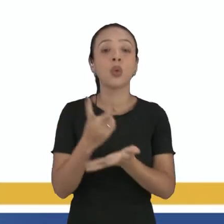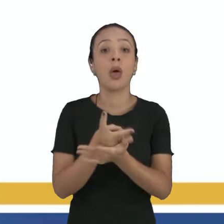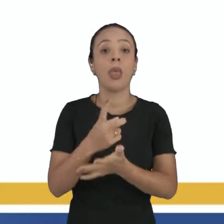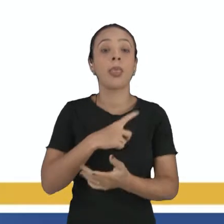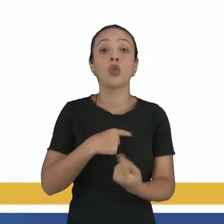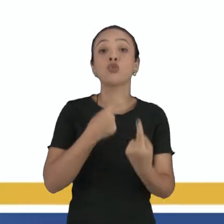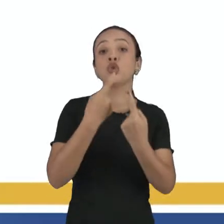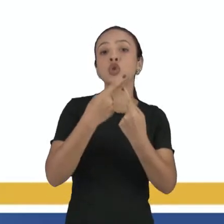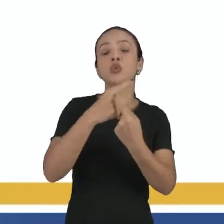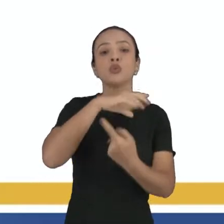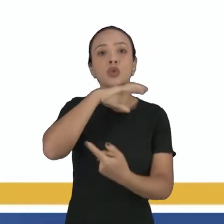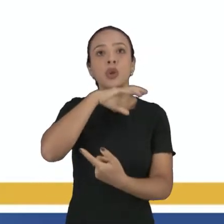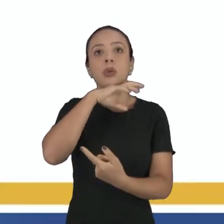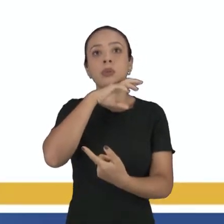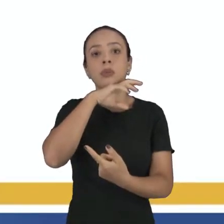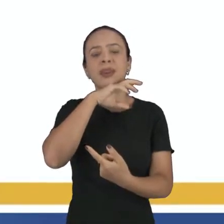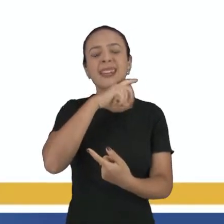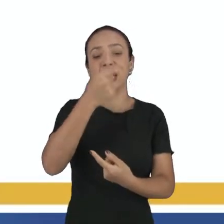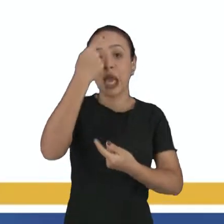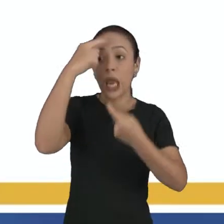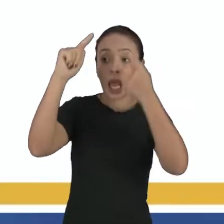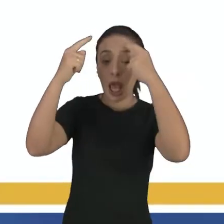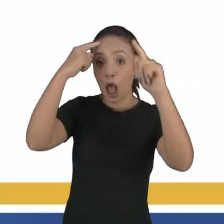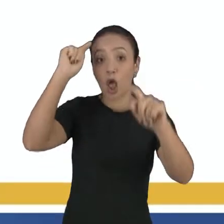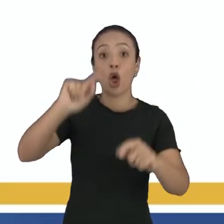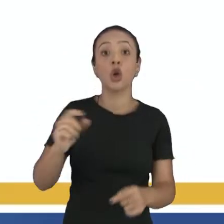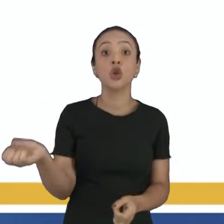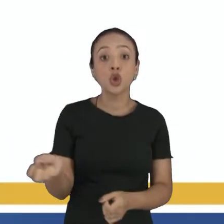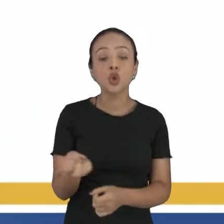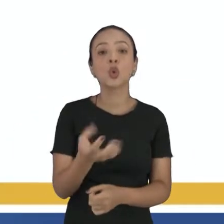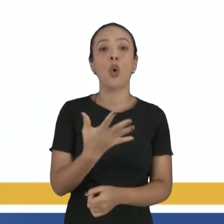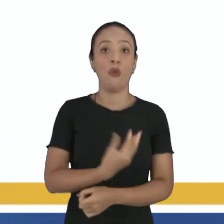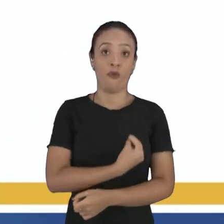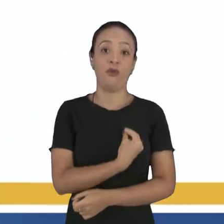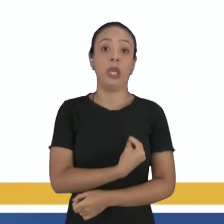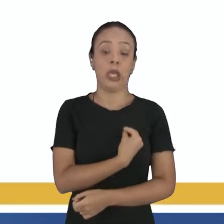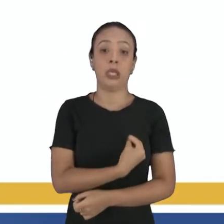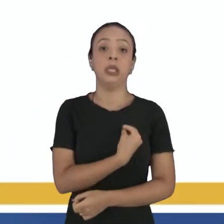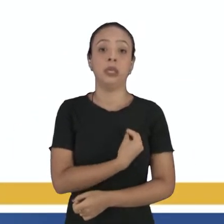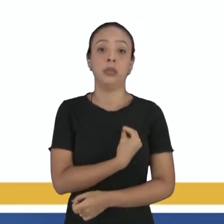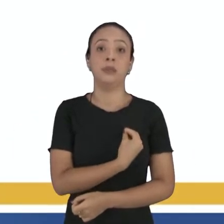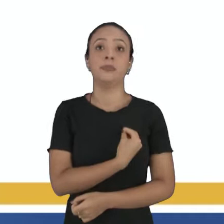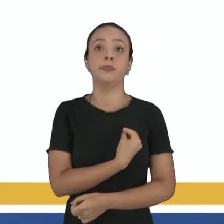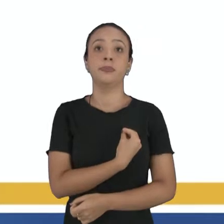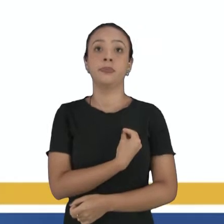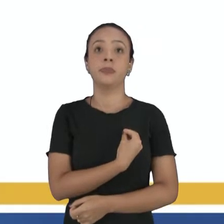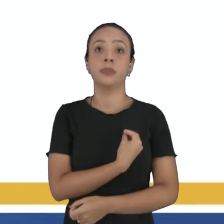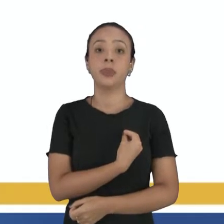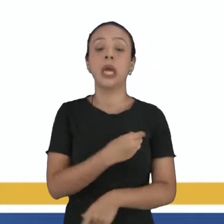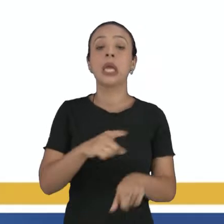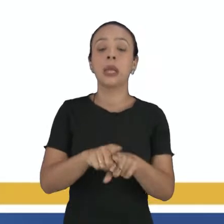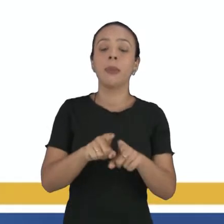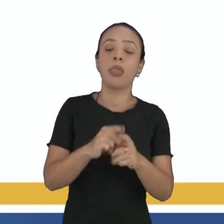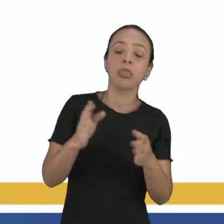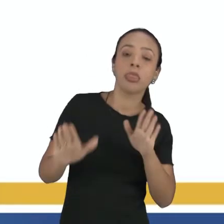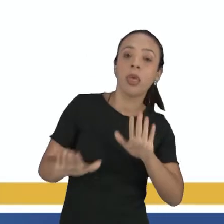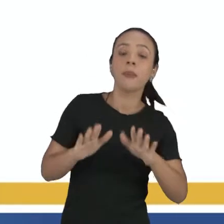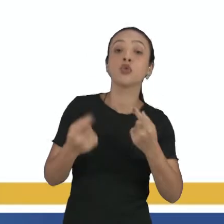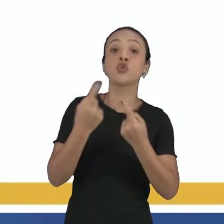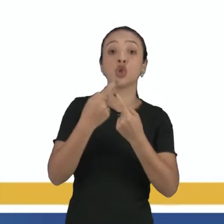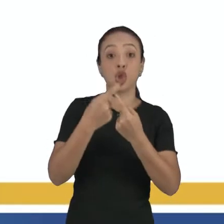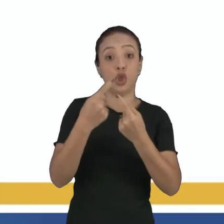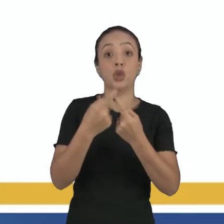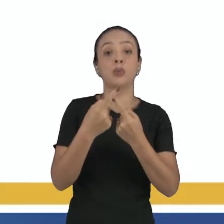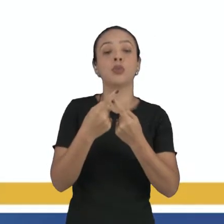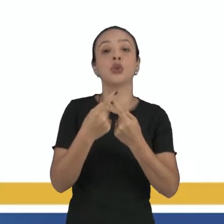onde você produz novos indivíduos, então você perpetua a sua espécie, tá? E a depender do tipo de reprodução que você